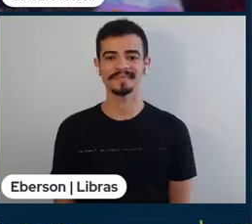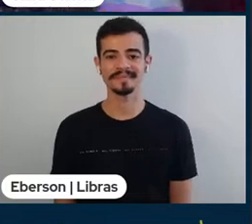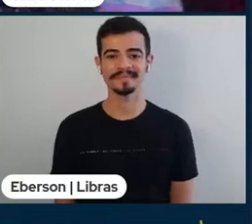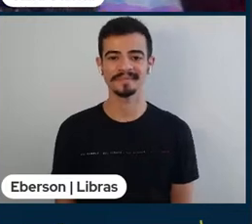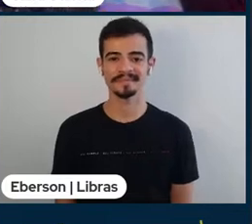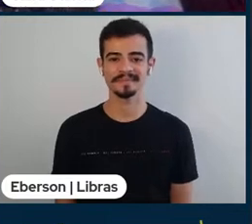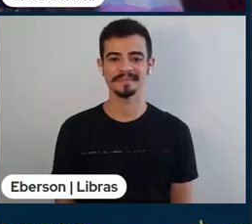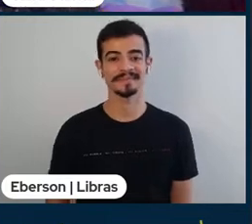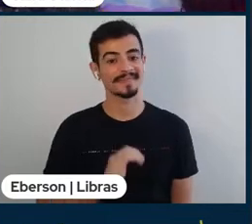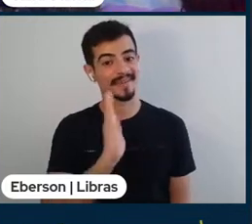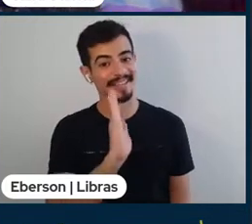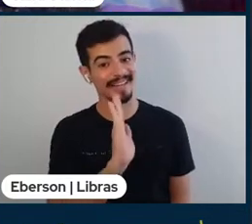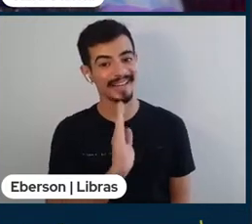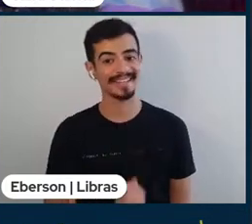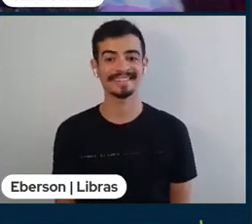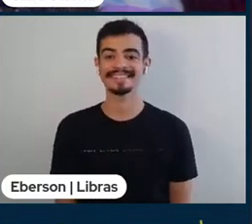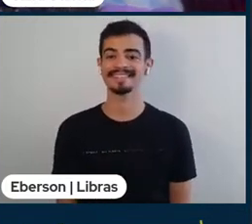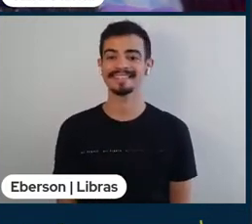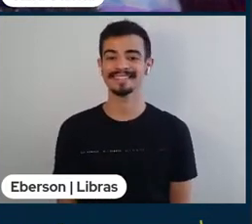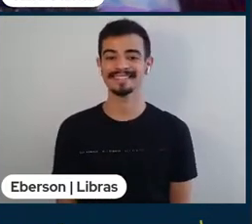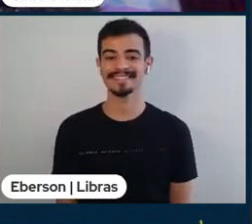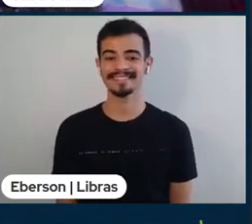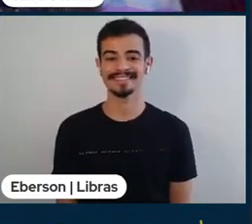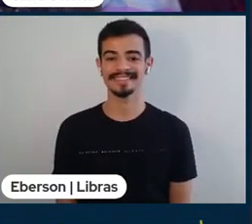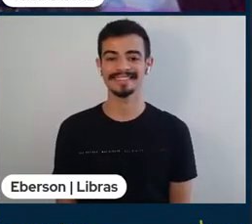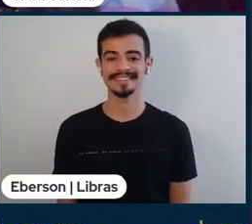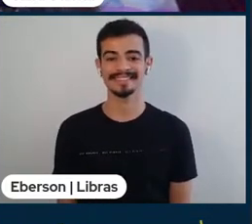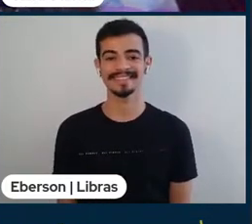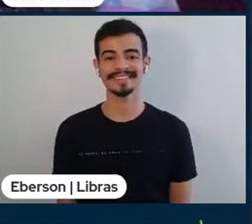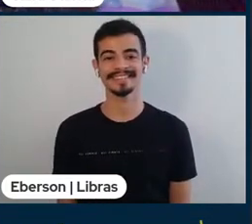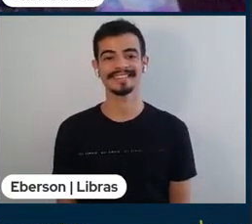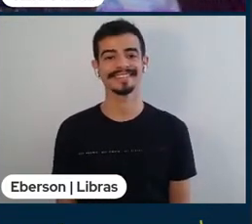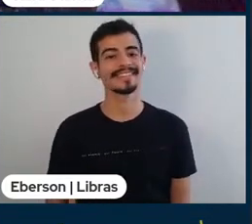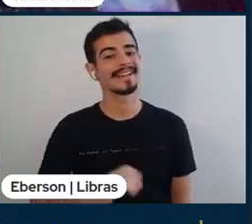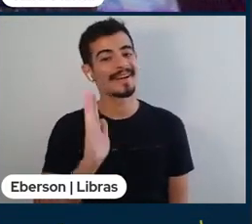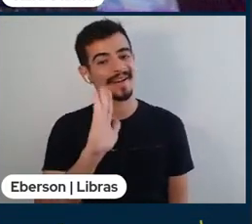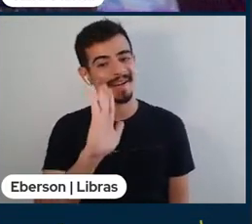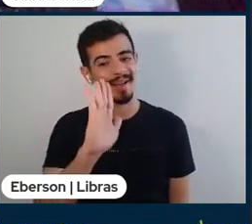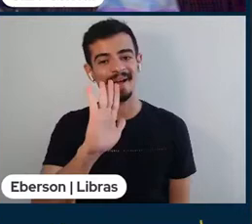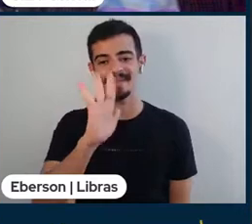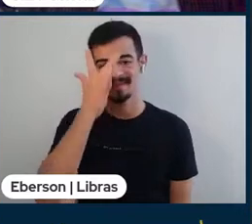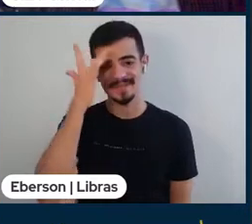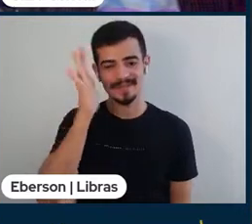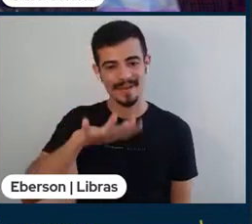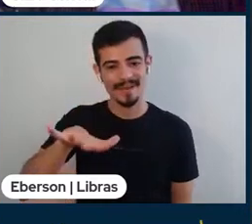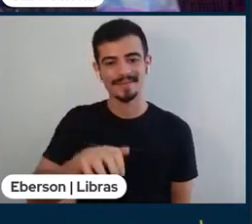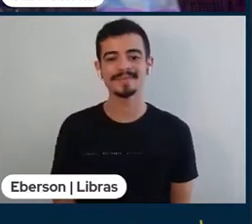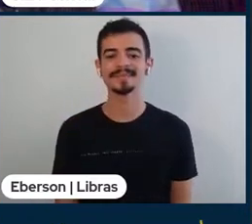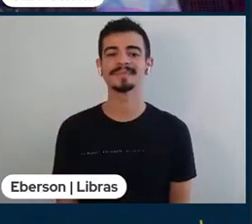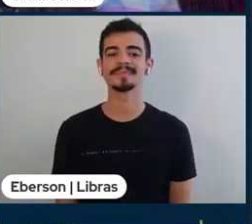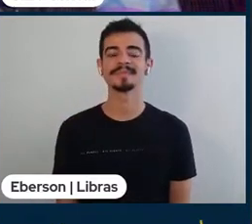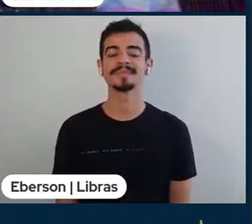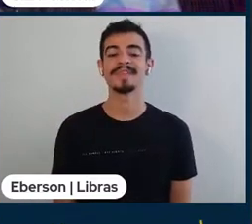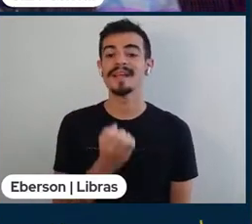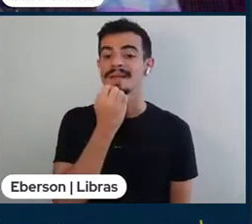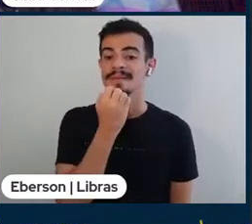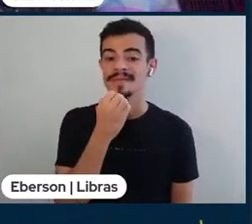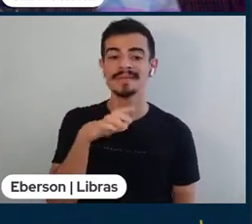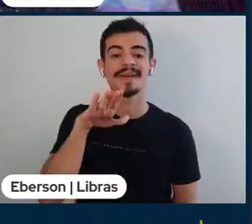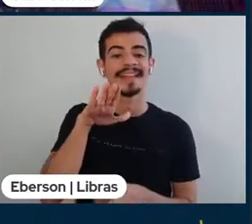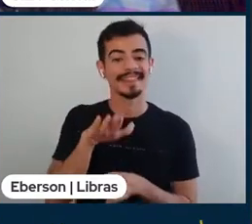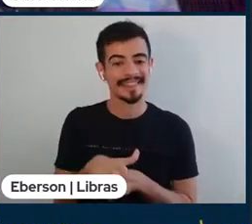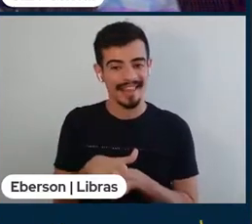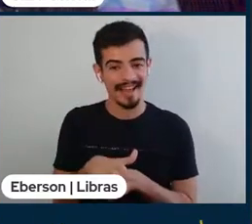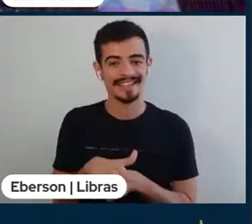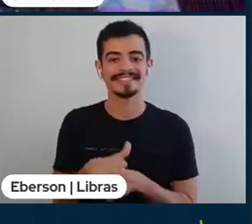Então, Oiê. pessoal, e aí, Olá, Betânia pessoal. e aí, Clara? Boa tarde, estamos